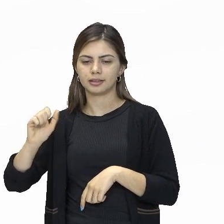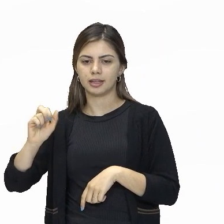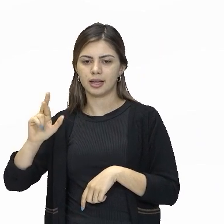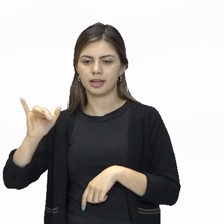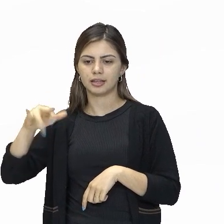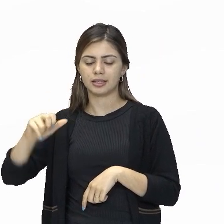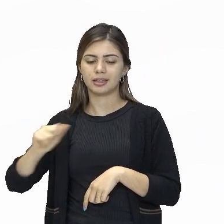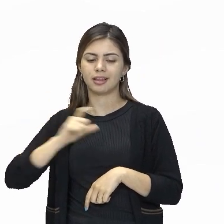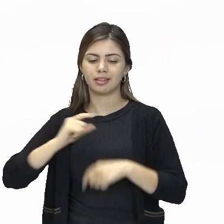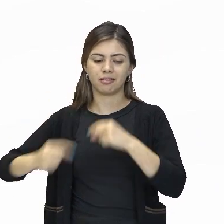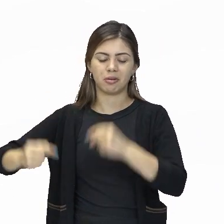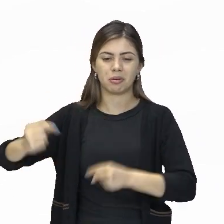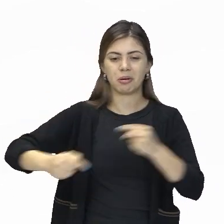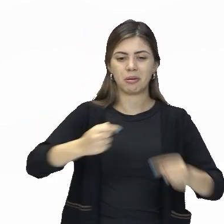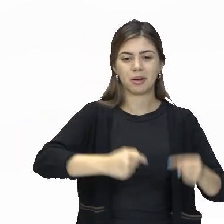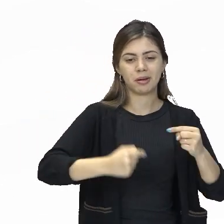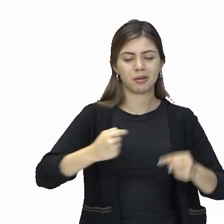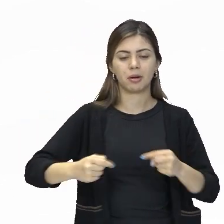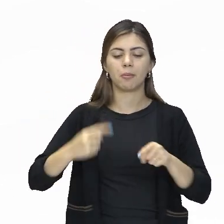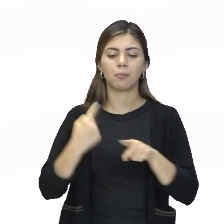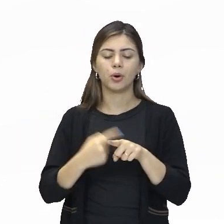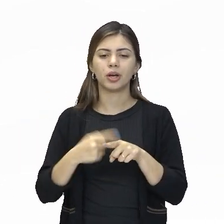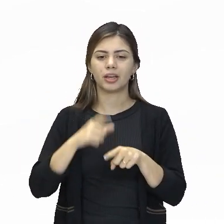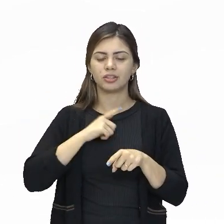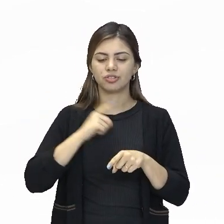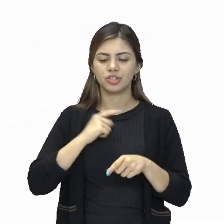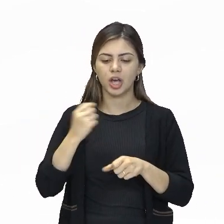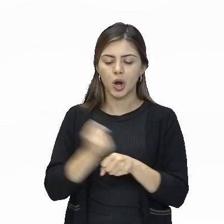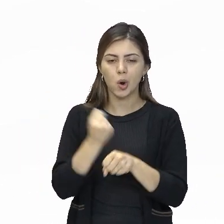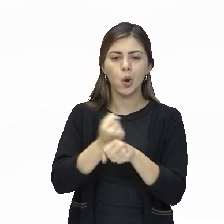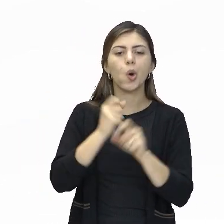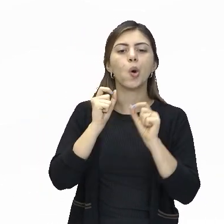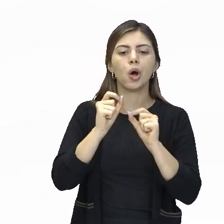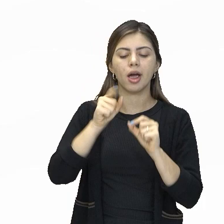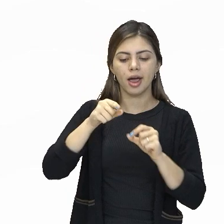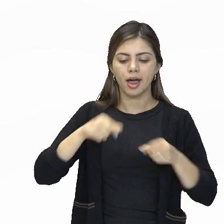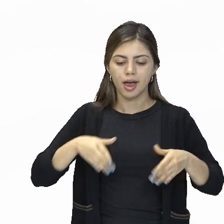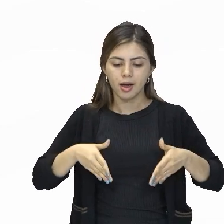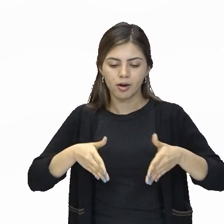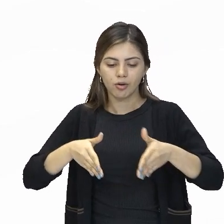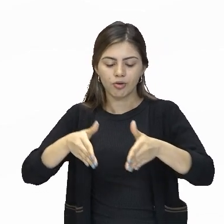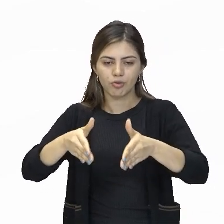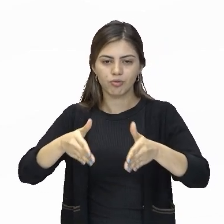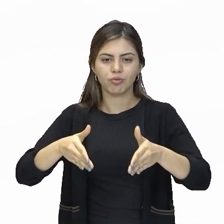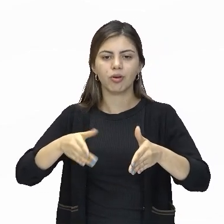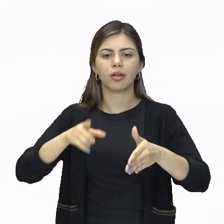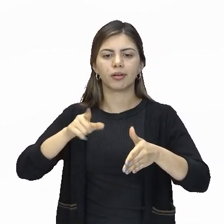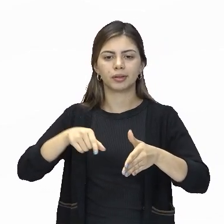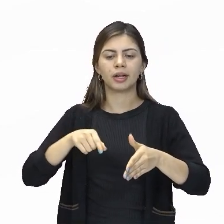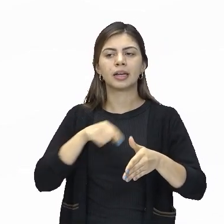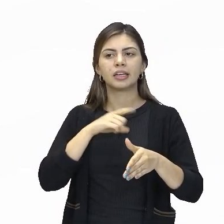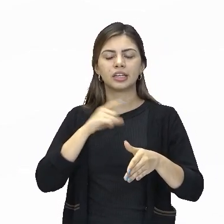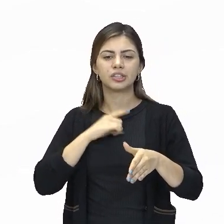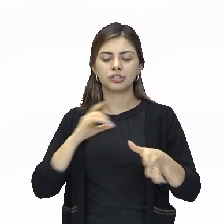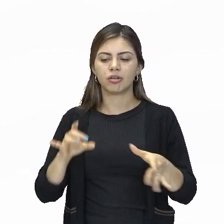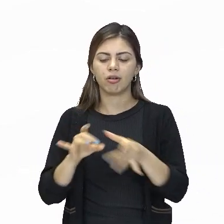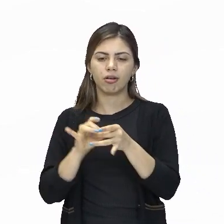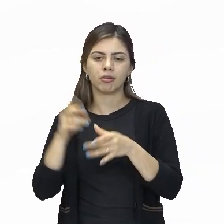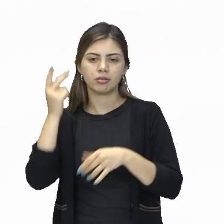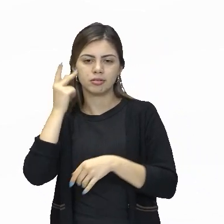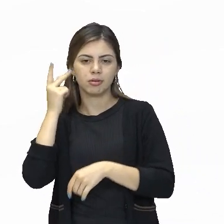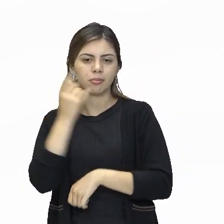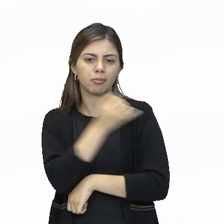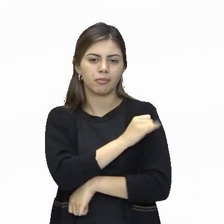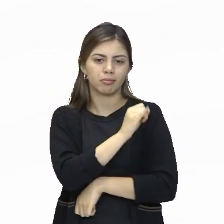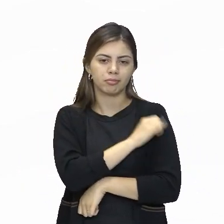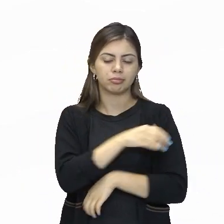São Paulo ao Rio Grande do Sul. Então, vejam aí quais eram as questões que estavam acontecendo